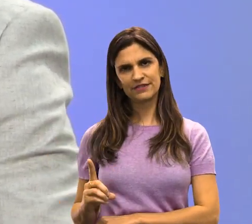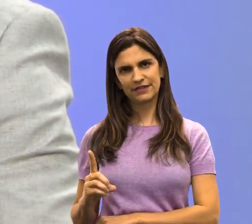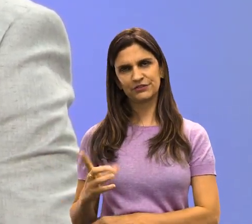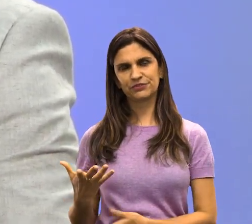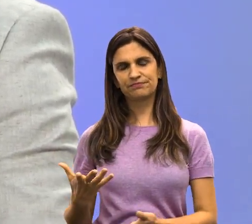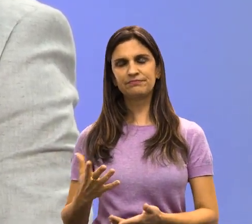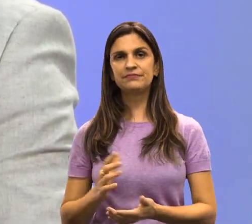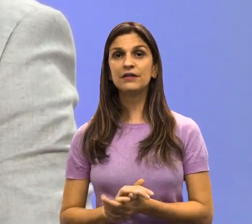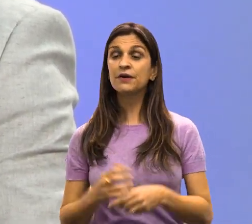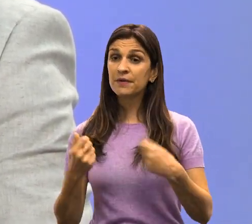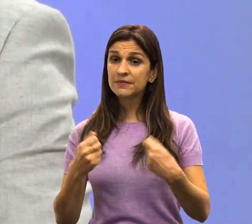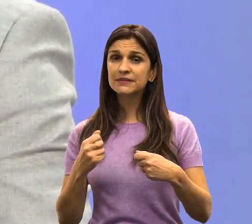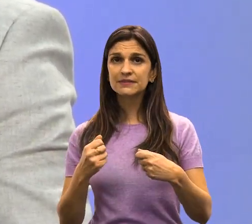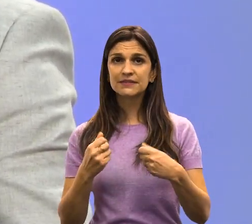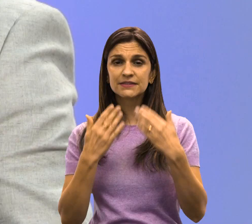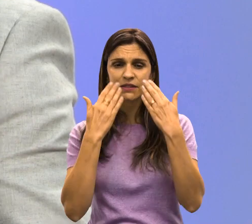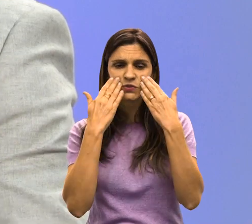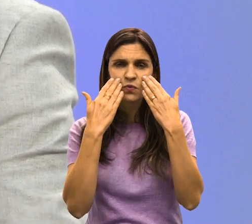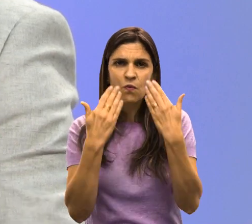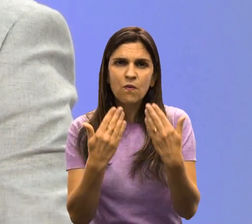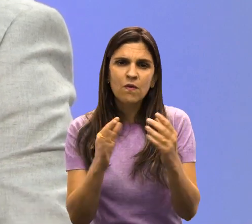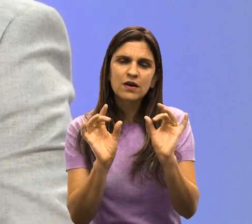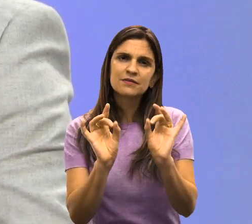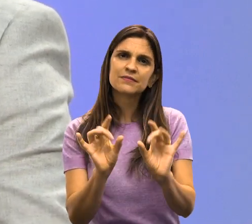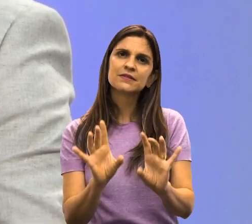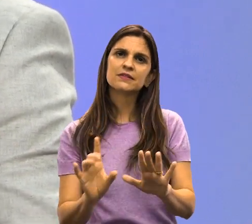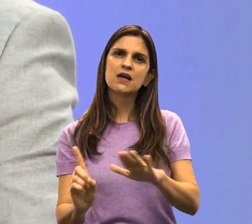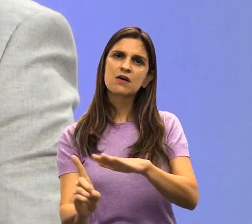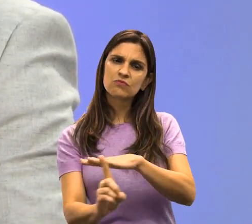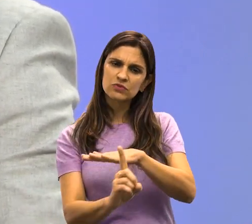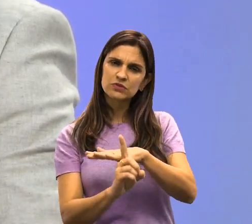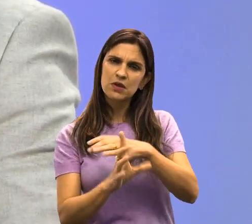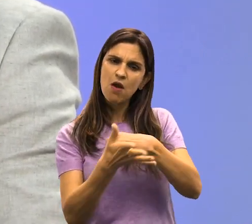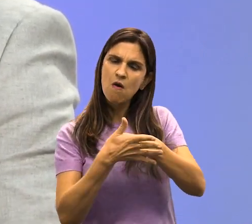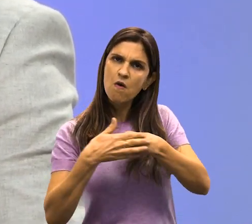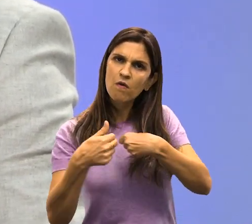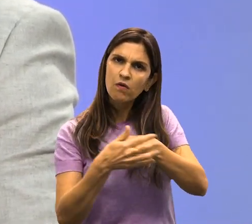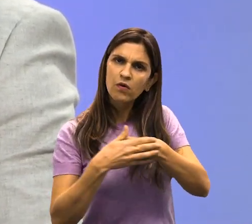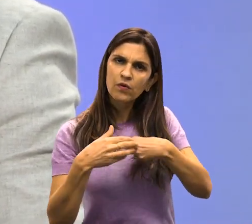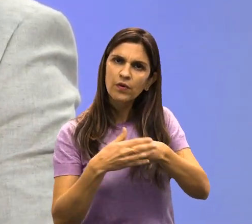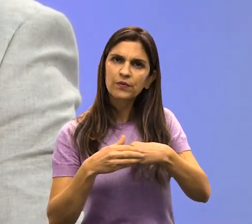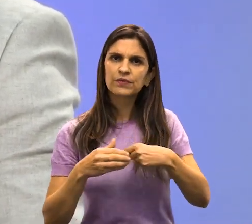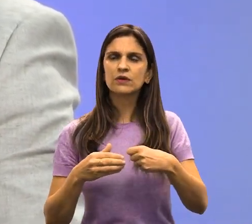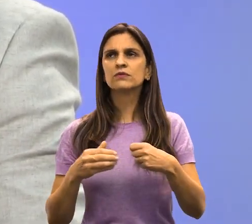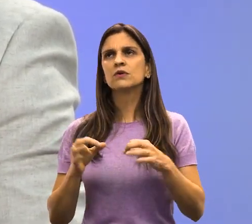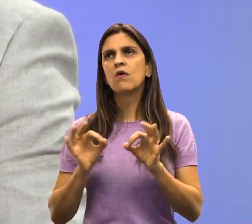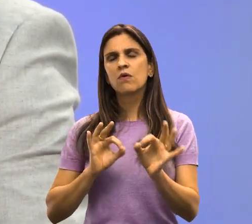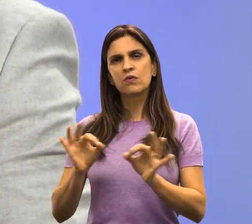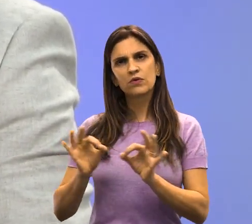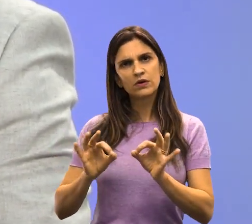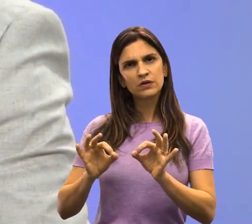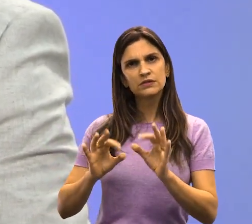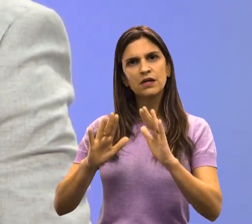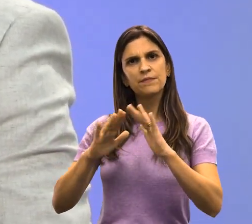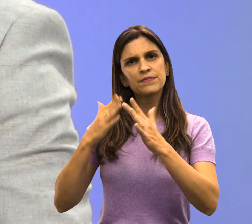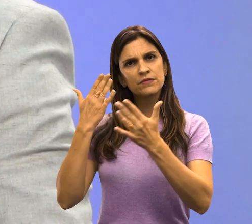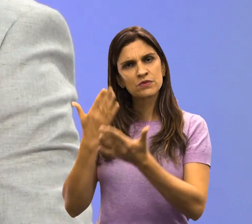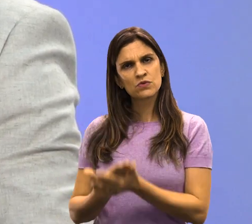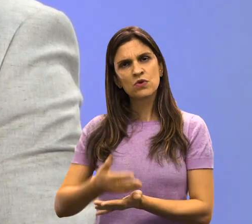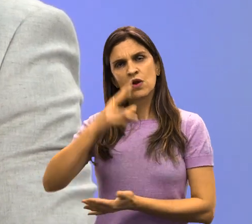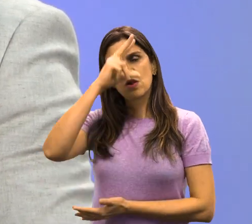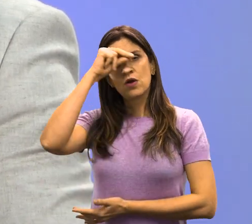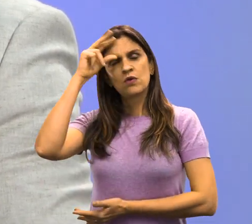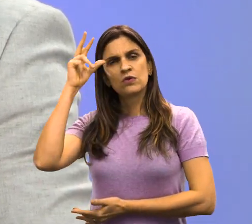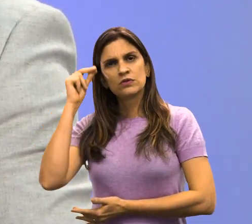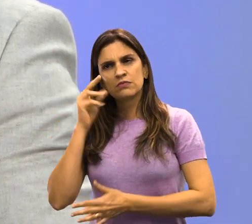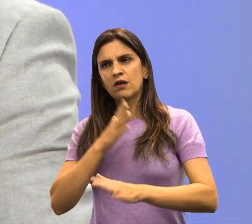um olhar, né? Nós estávamos fazendo nas escolas municipais, aí depois disseram que a gente não